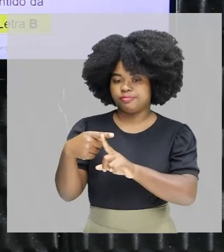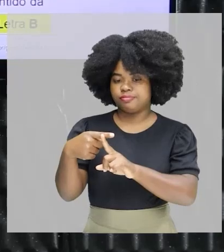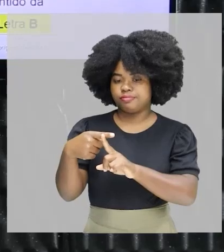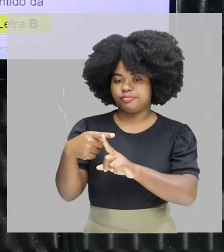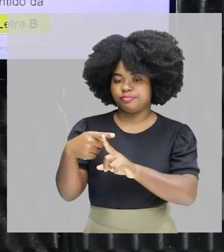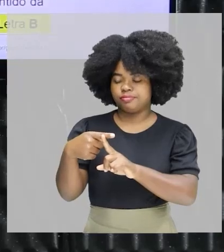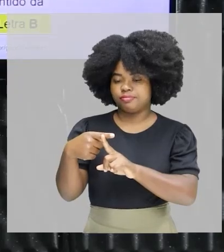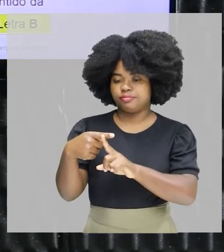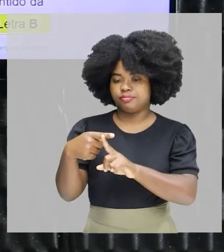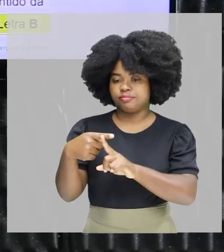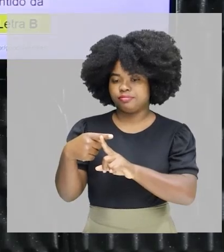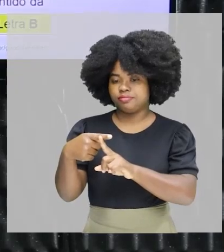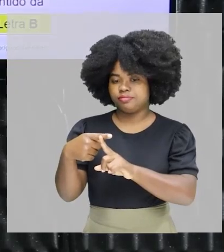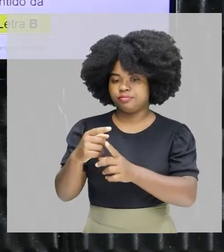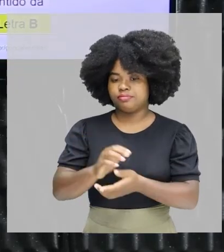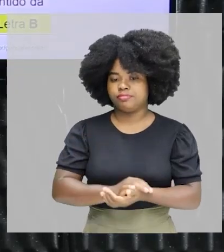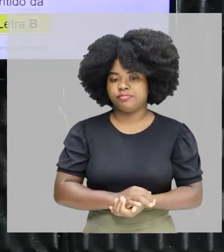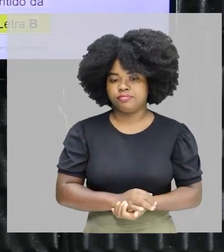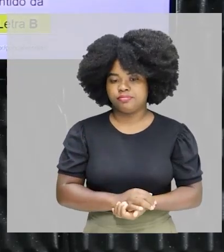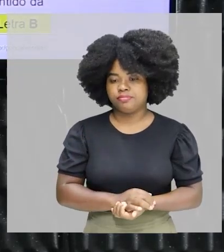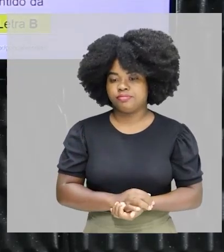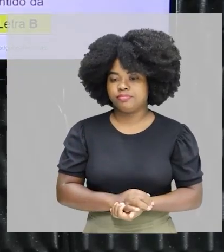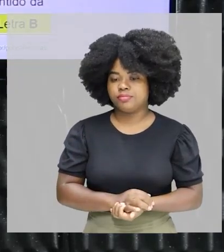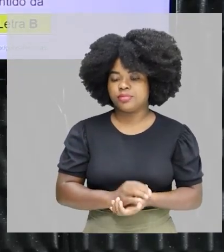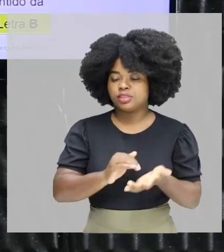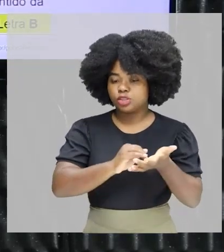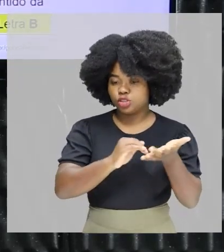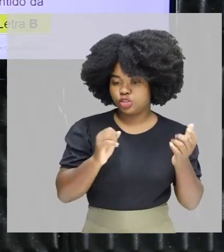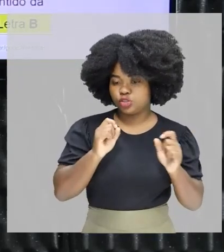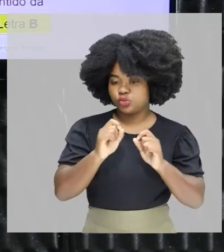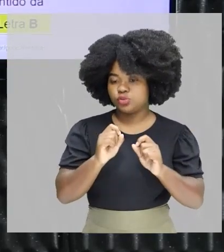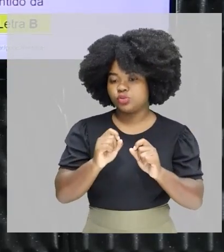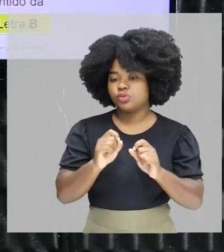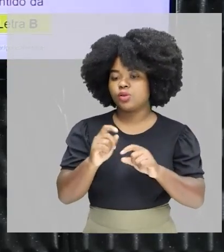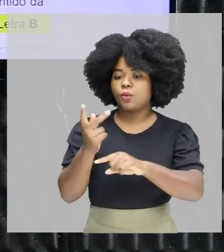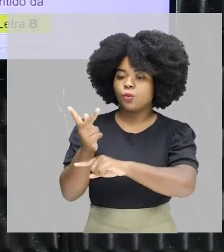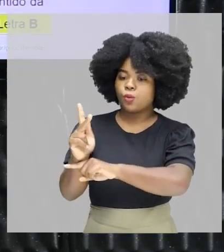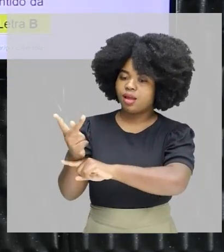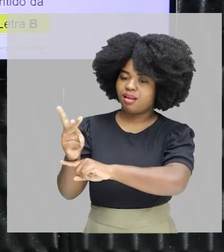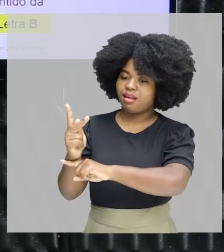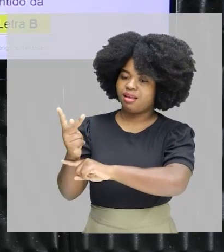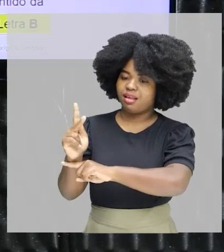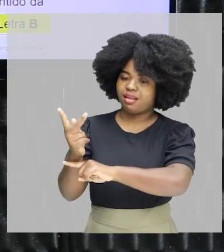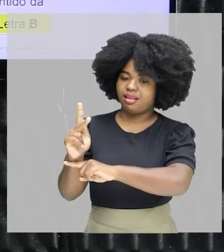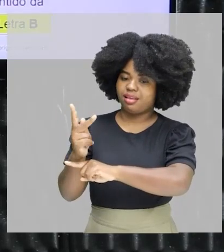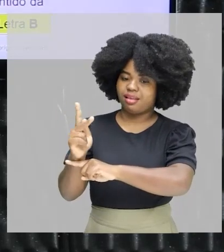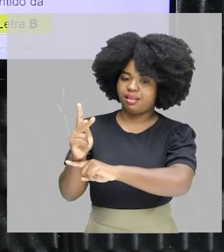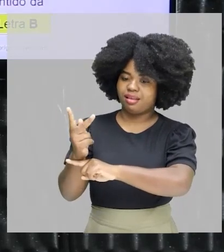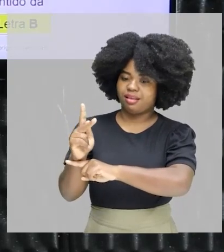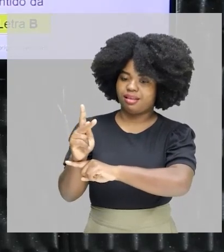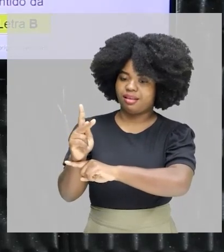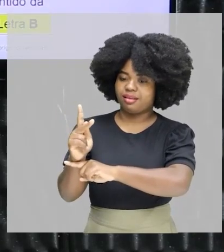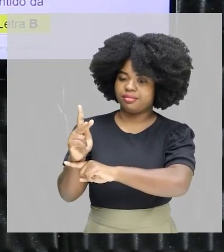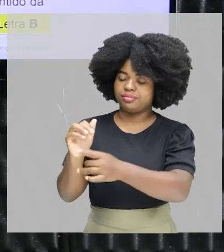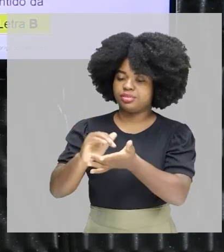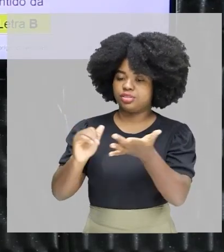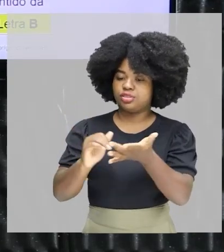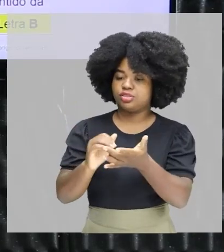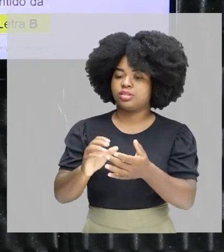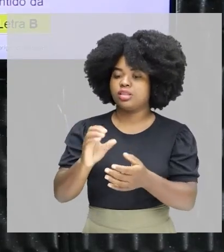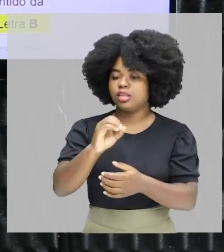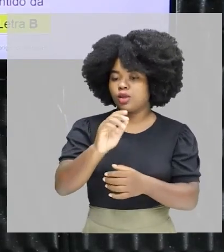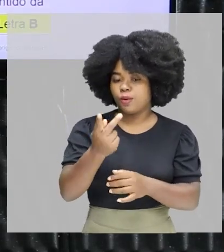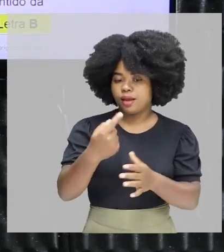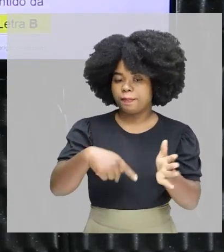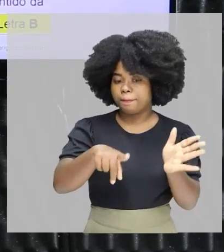ácido fosfórico, retira a hidroxila, certo? Deslocando o equilíbrio no